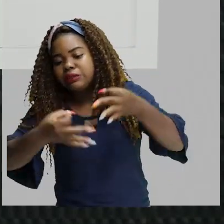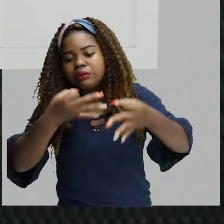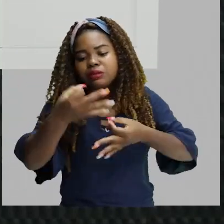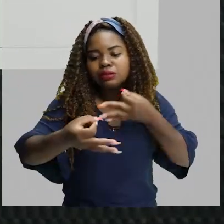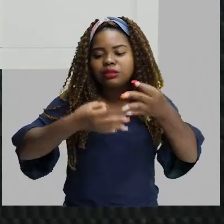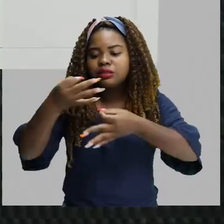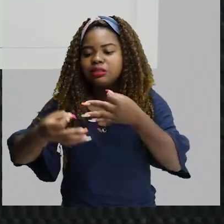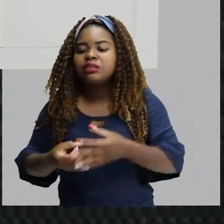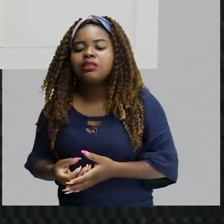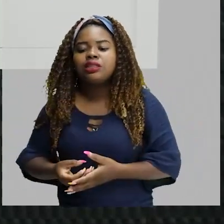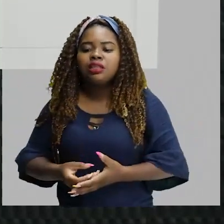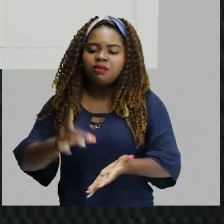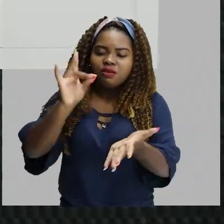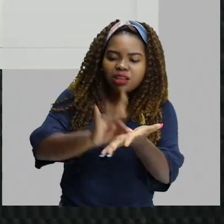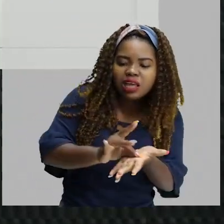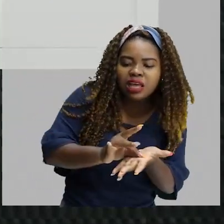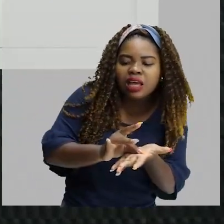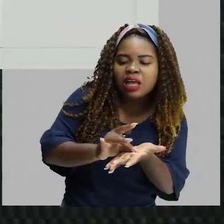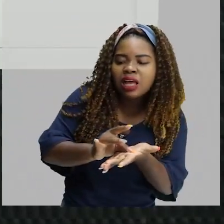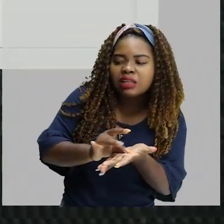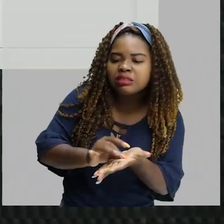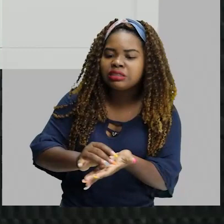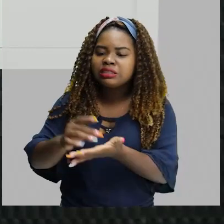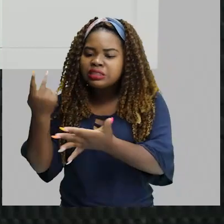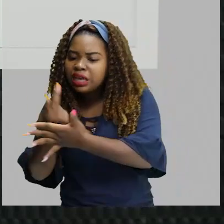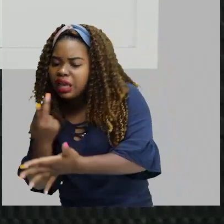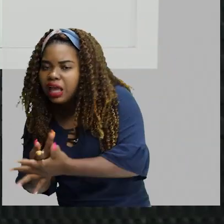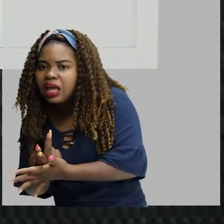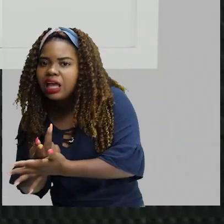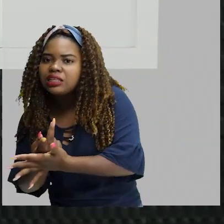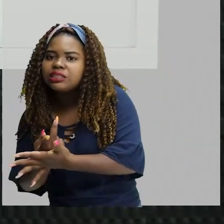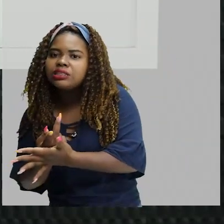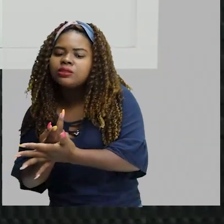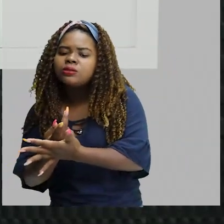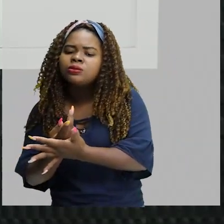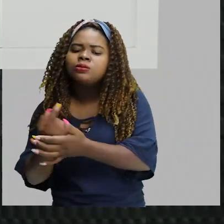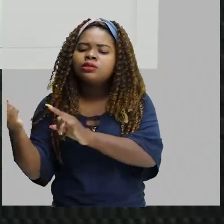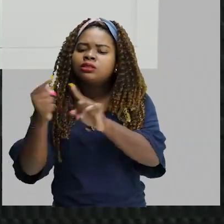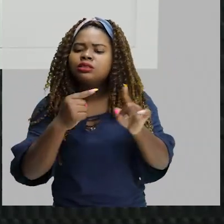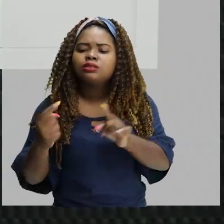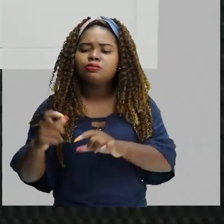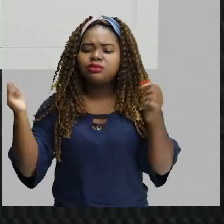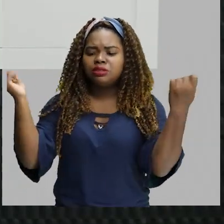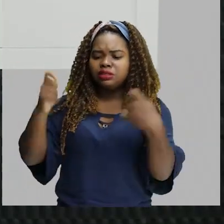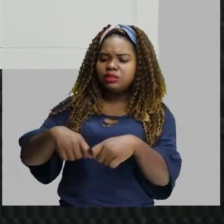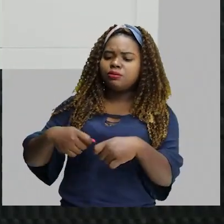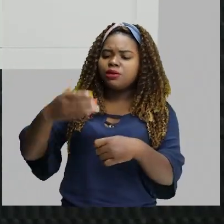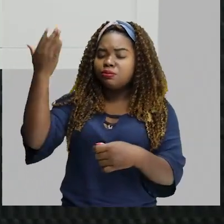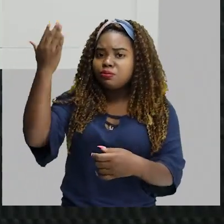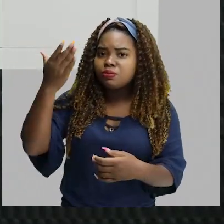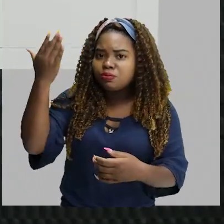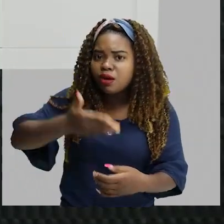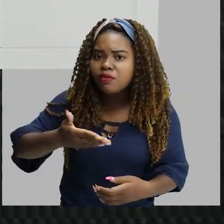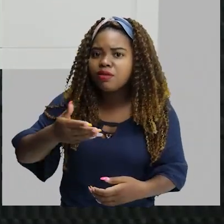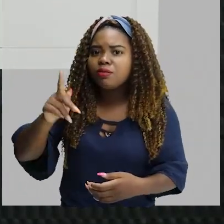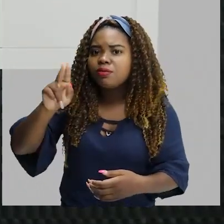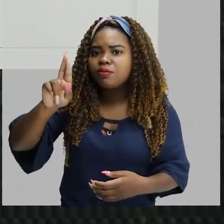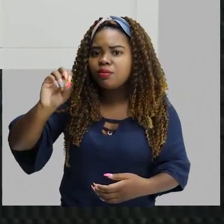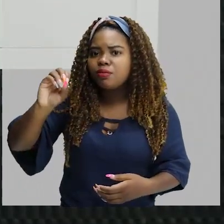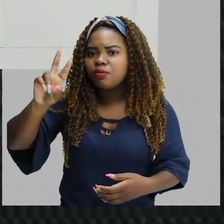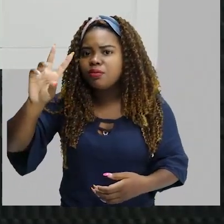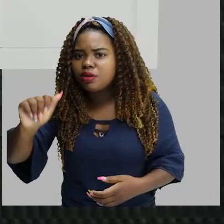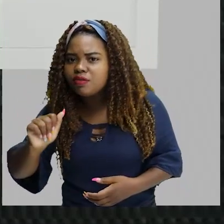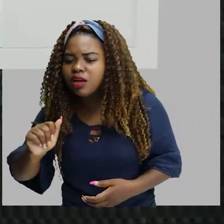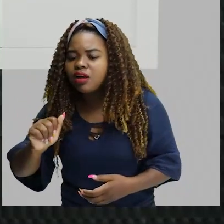e falsidade, elementos associados à possibilidade desta articulação dos termos